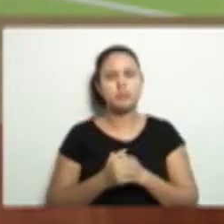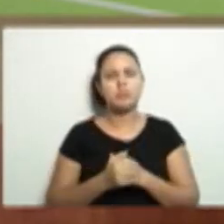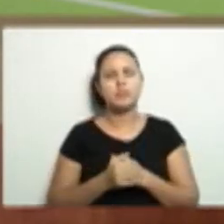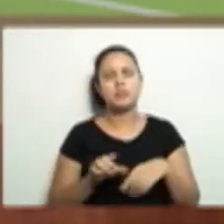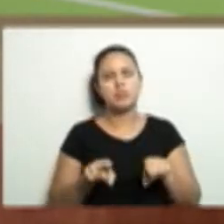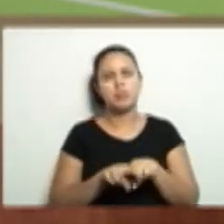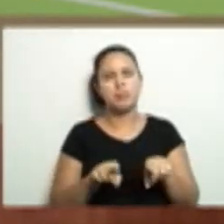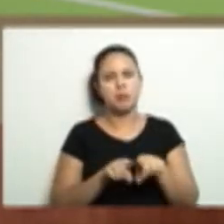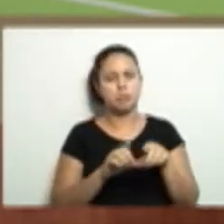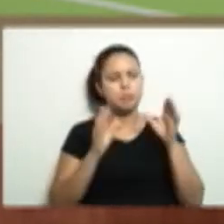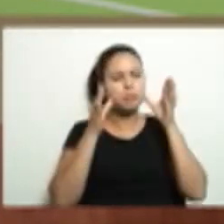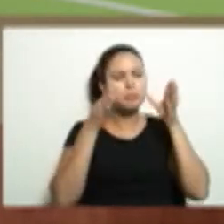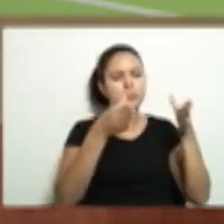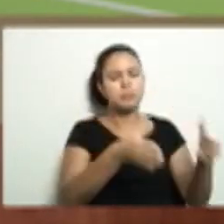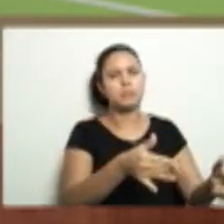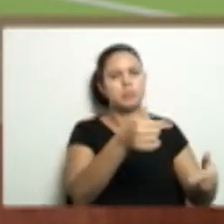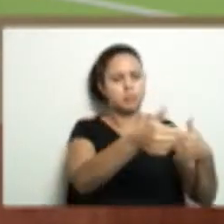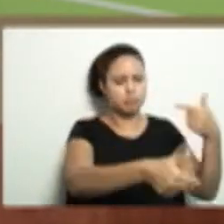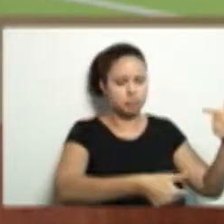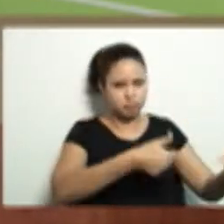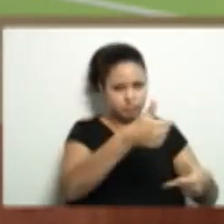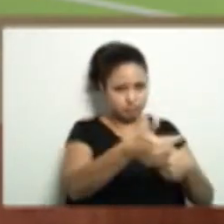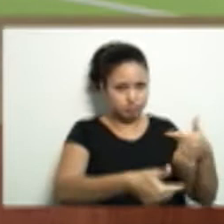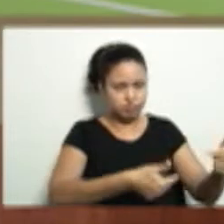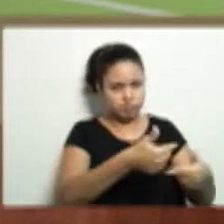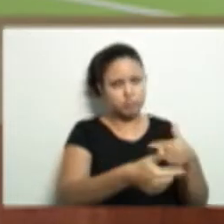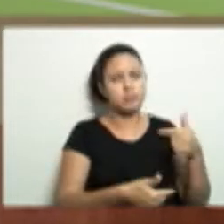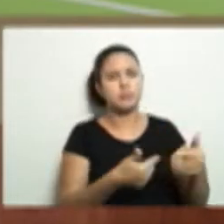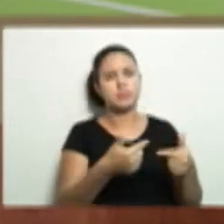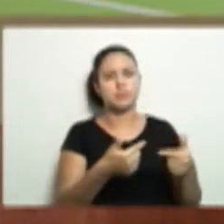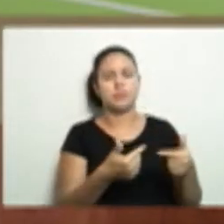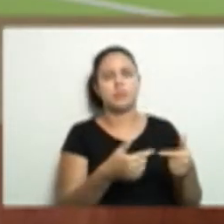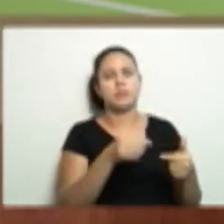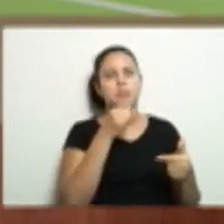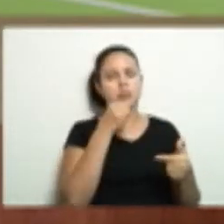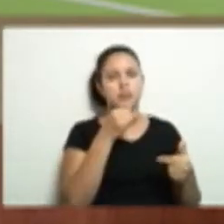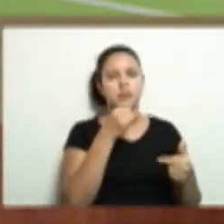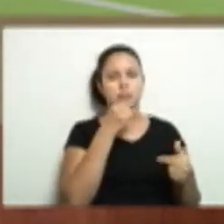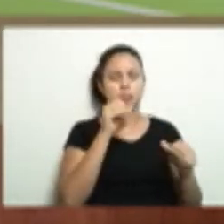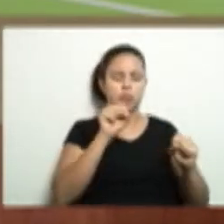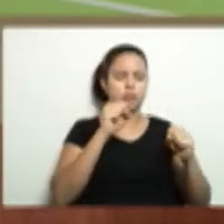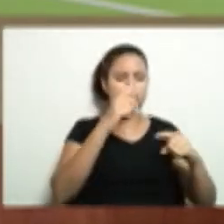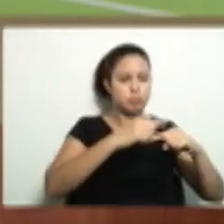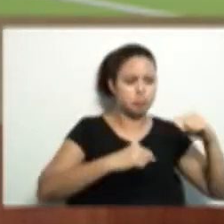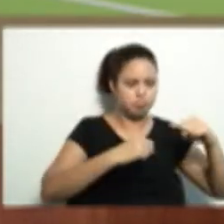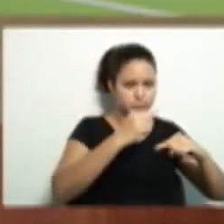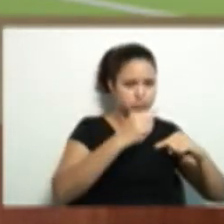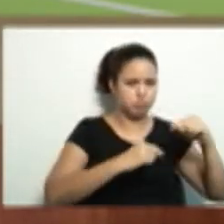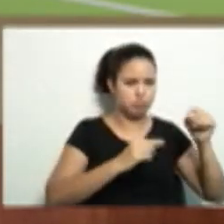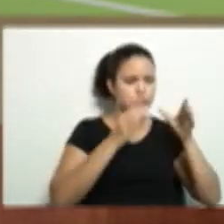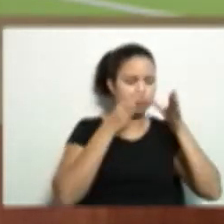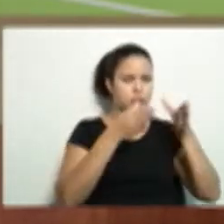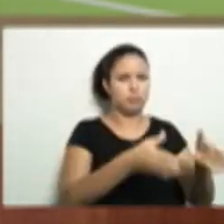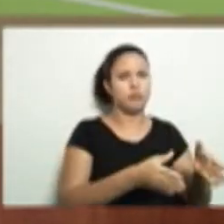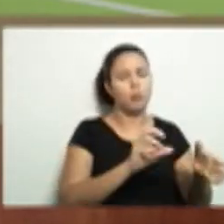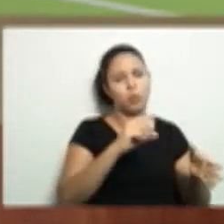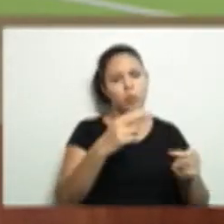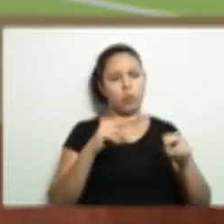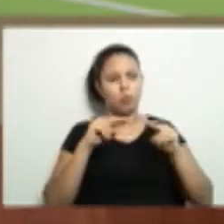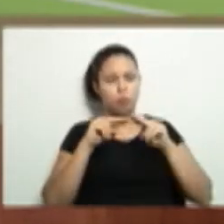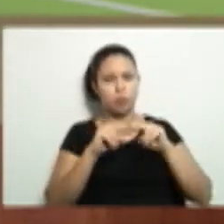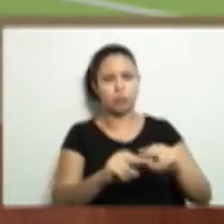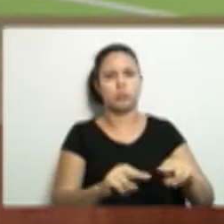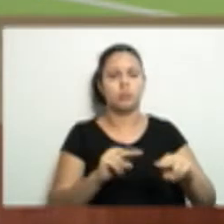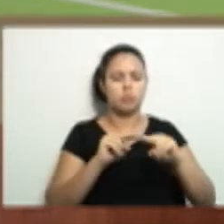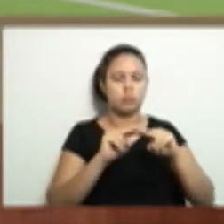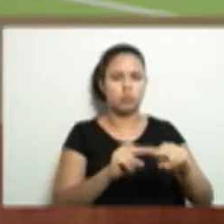sim ser encontrados na nossa região, sejam esses produtos específicos e sejam também essas lojas de serviços que atendem